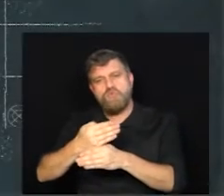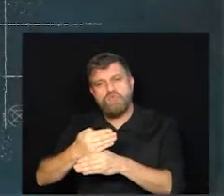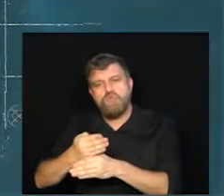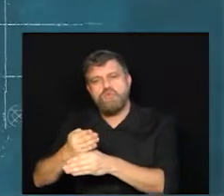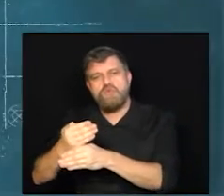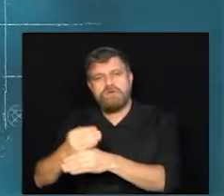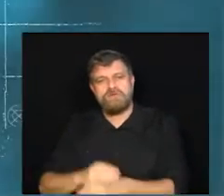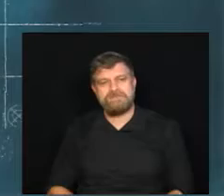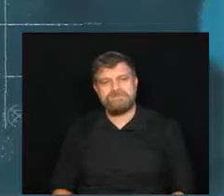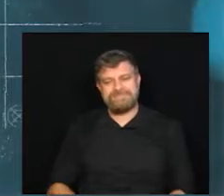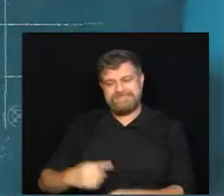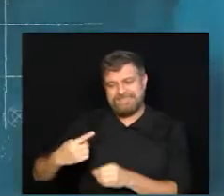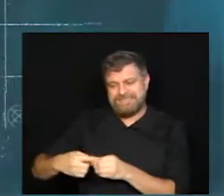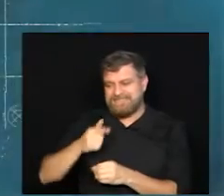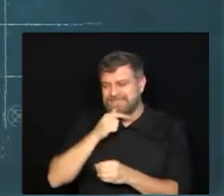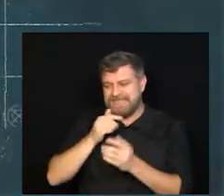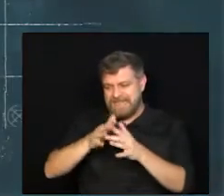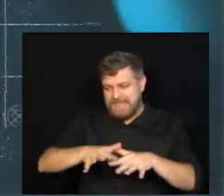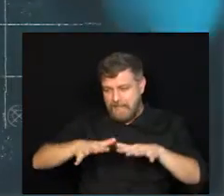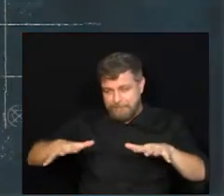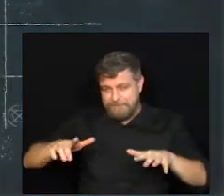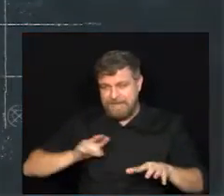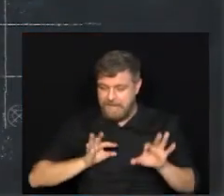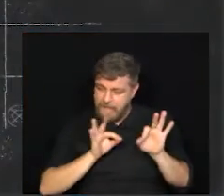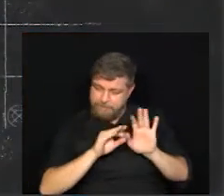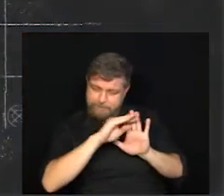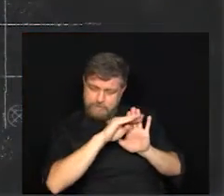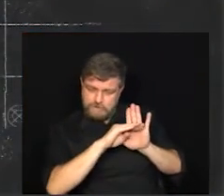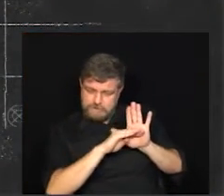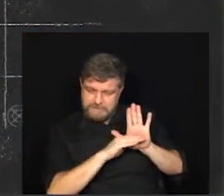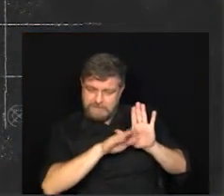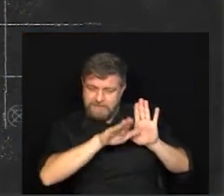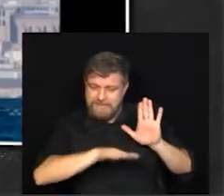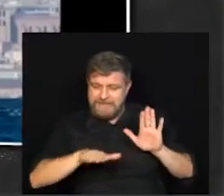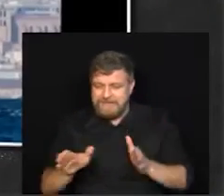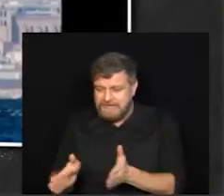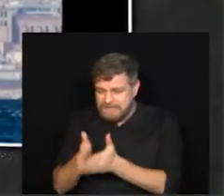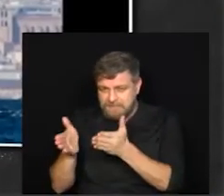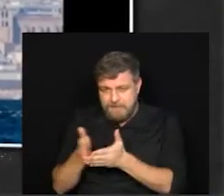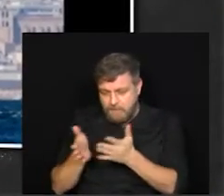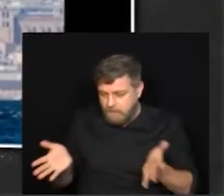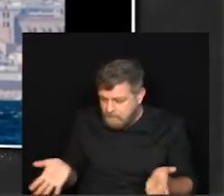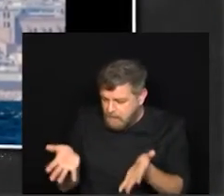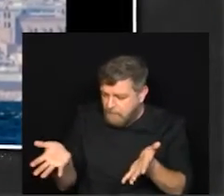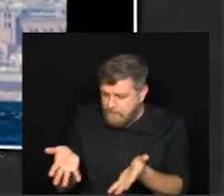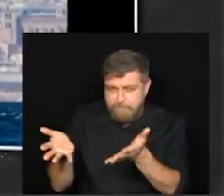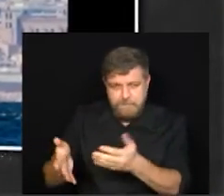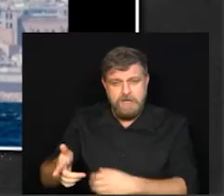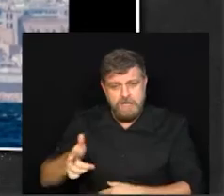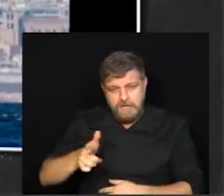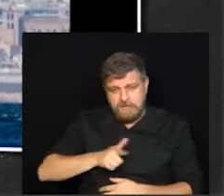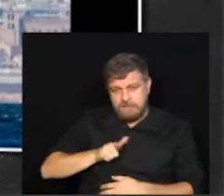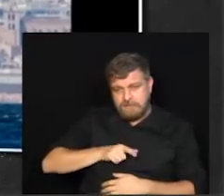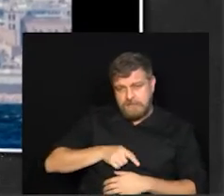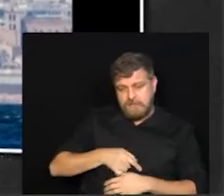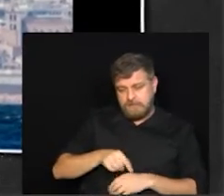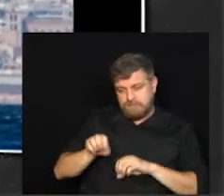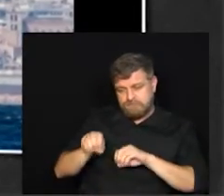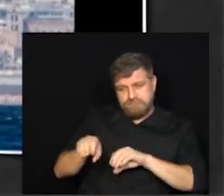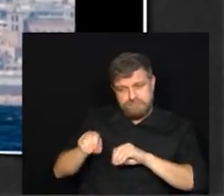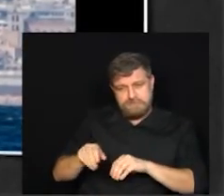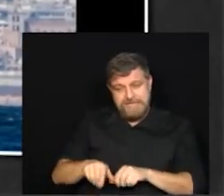tem praia, existe algum projeto para crianças carentes, alguma forma de incentivar